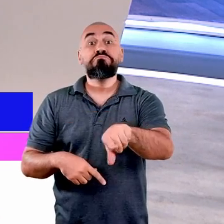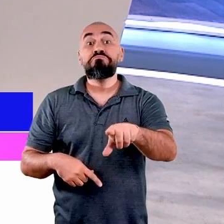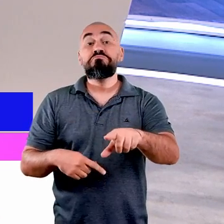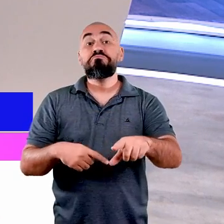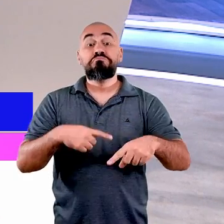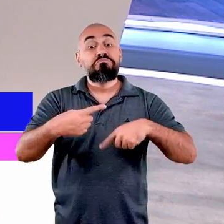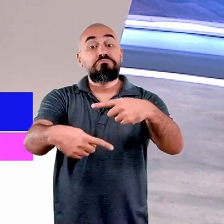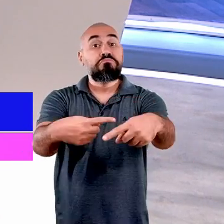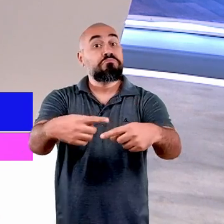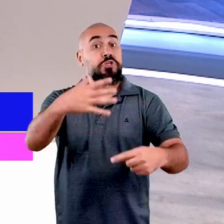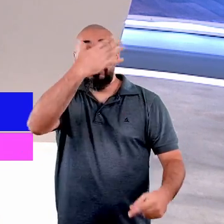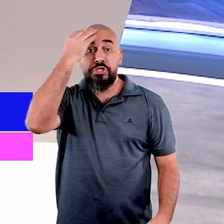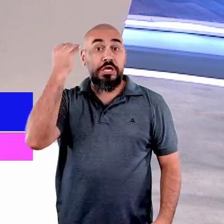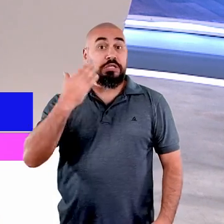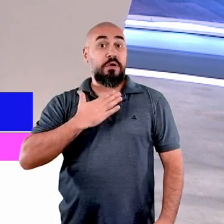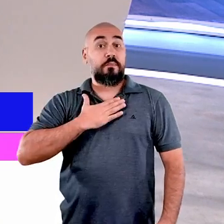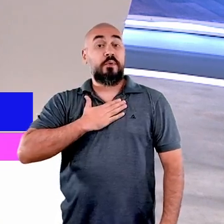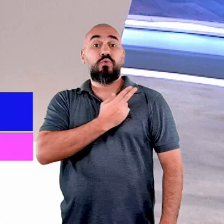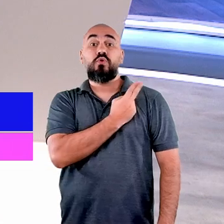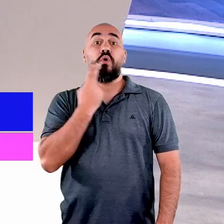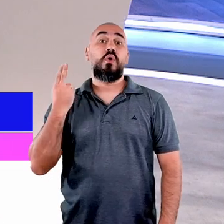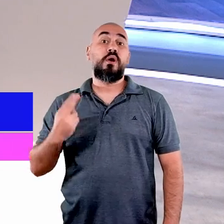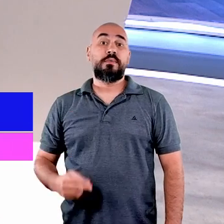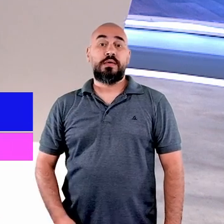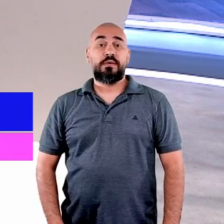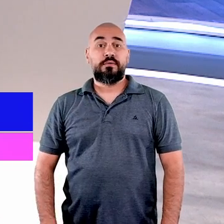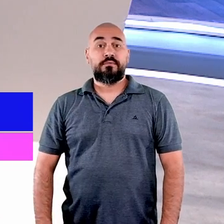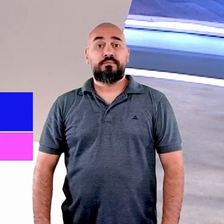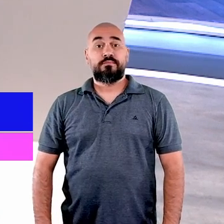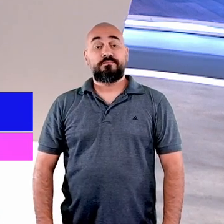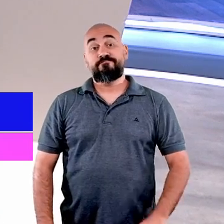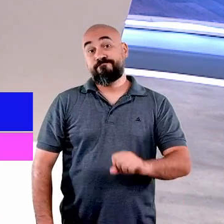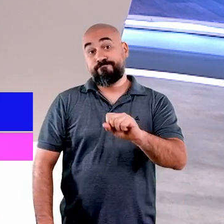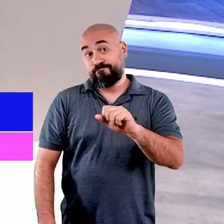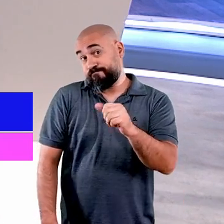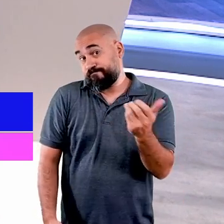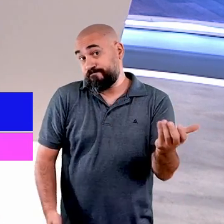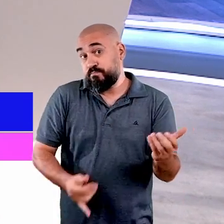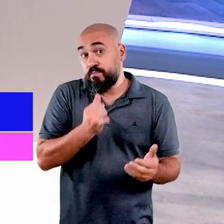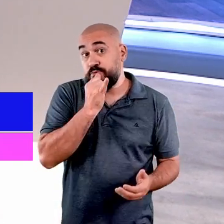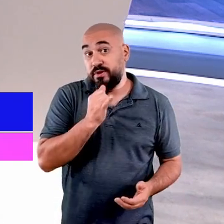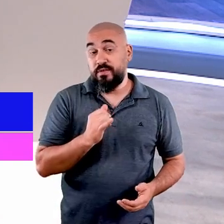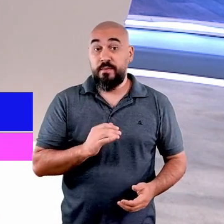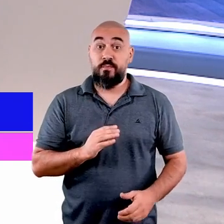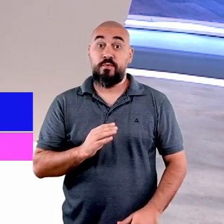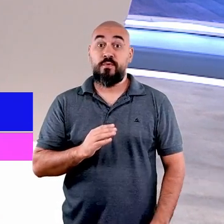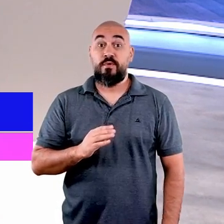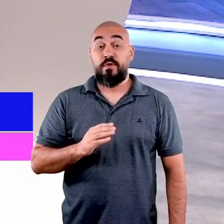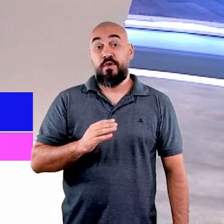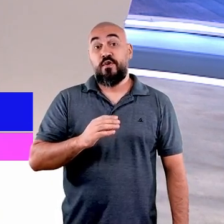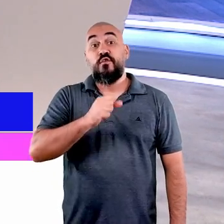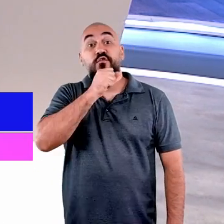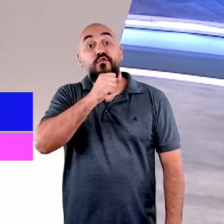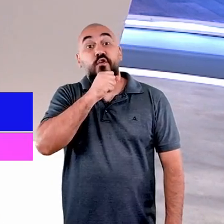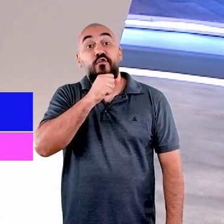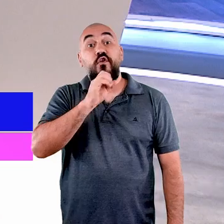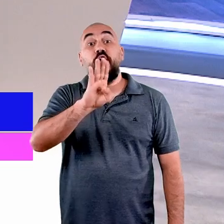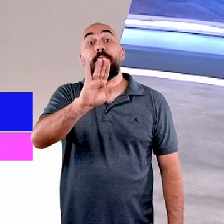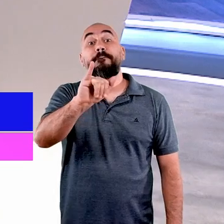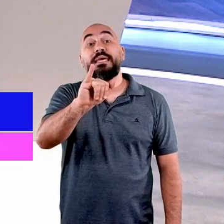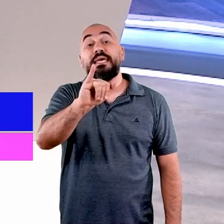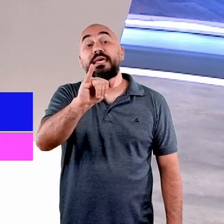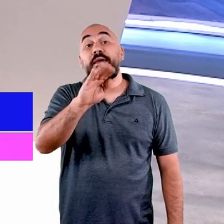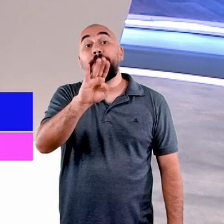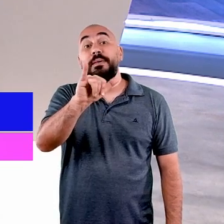2 gerações. E se você pensar nos seus bisavós, que são 8, você sabe o nome dos 8?